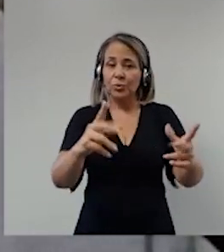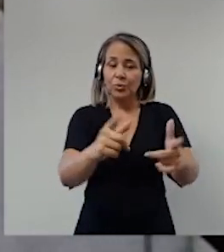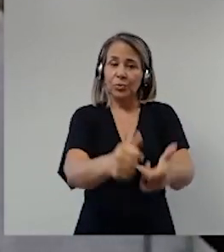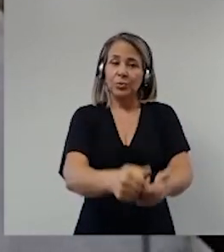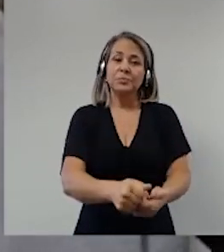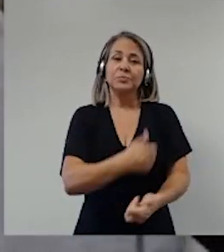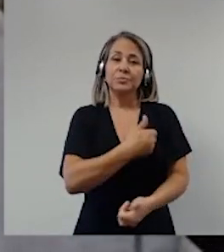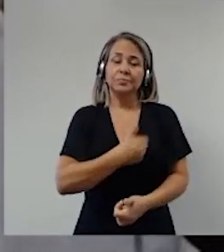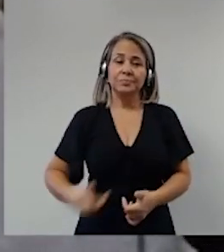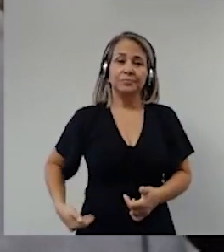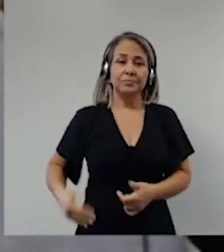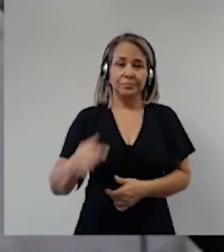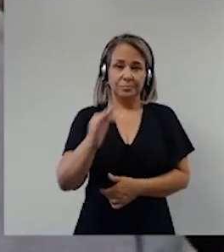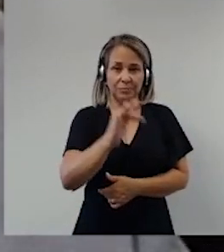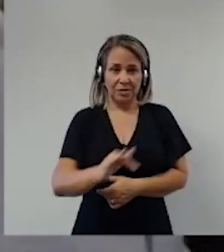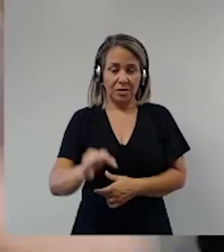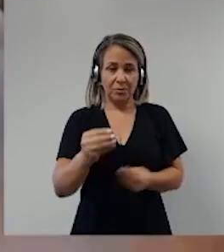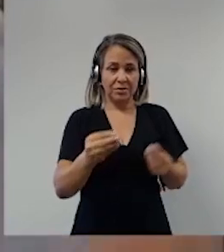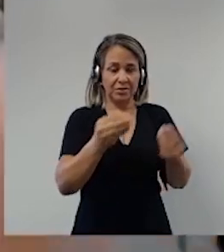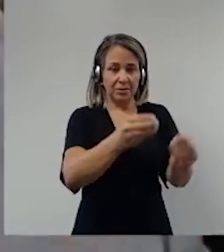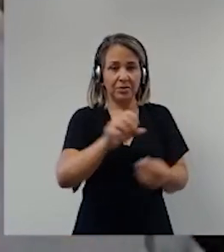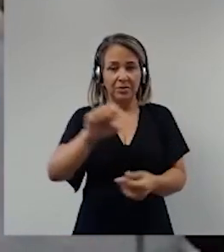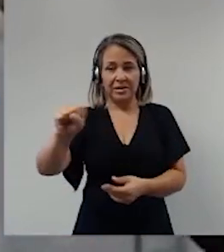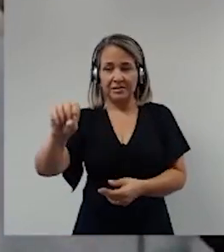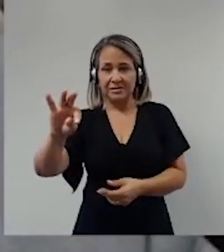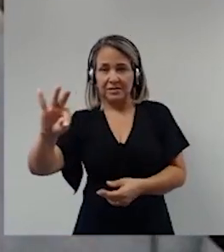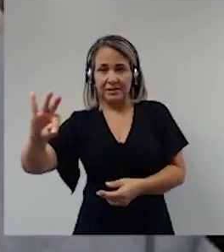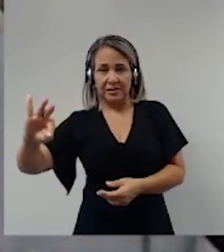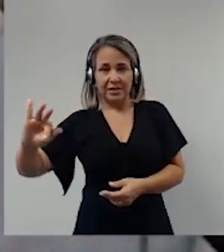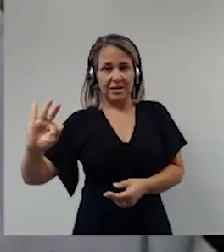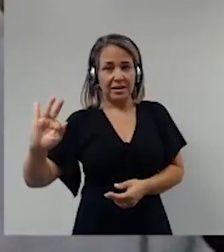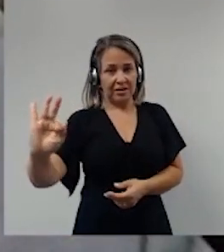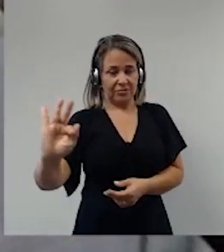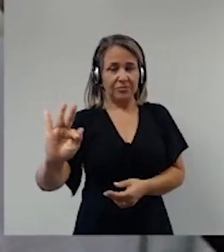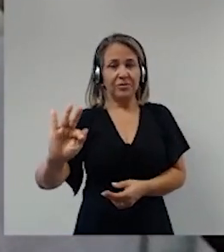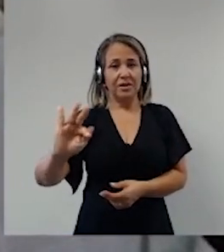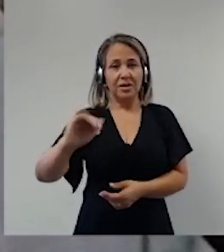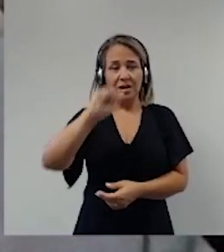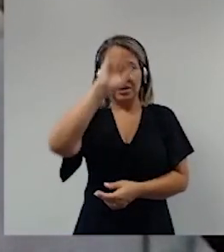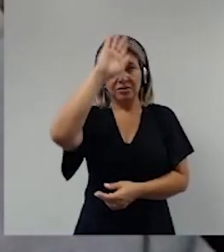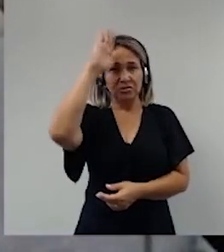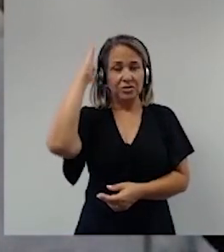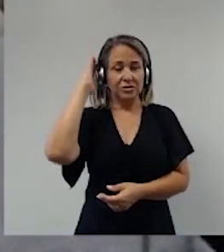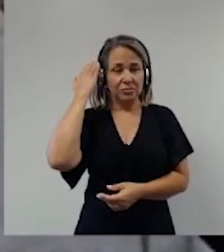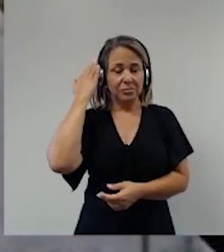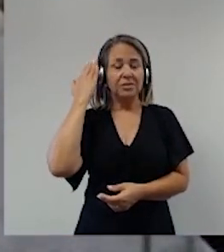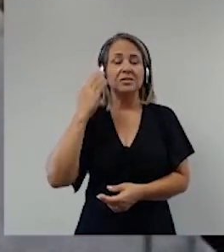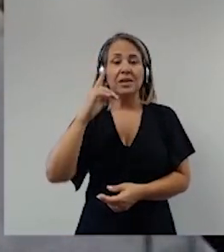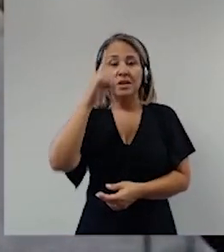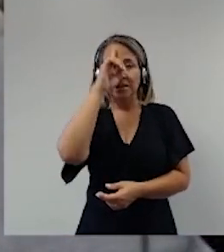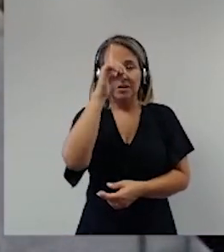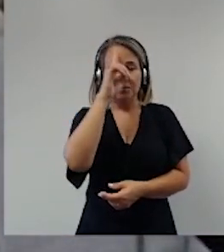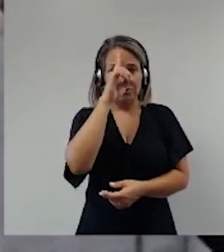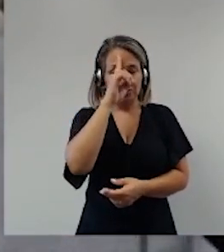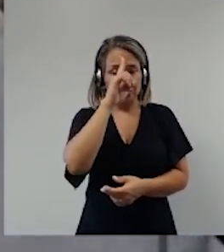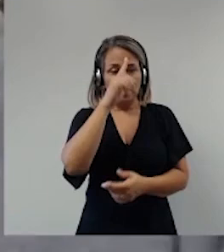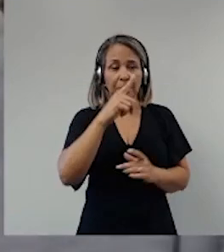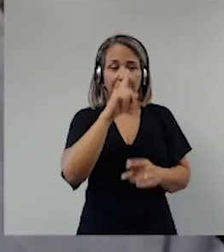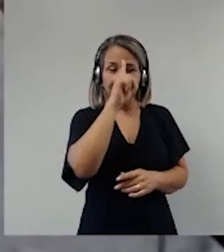ministro Alexandre de Moraes, e que no dia 29 de março de 2020 expediu